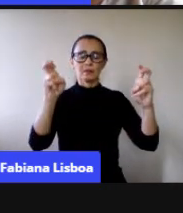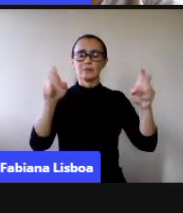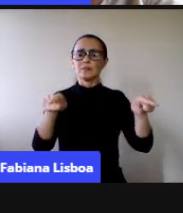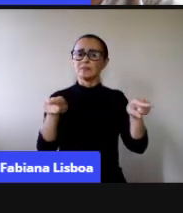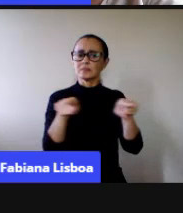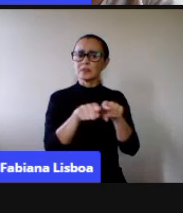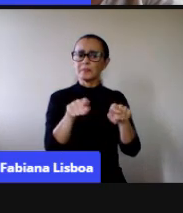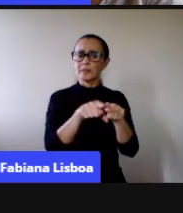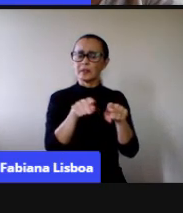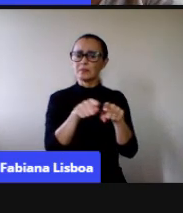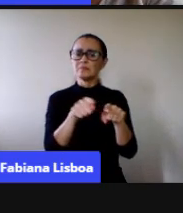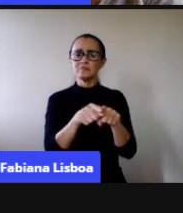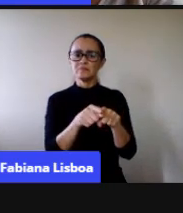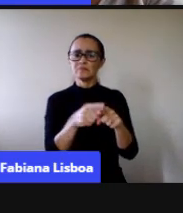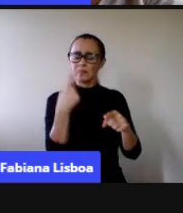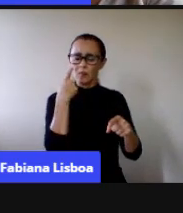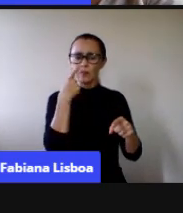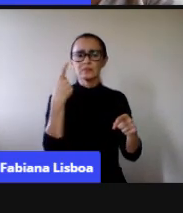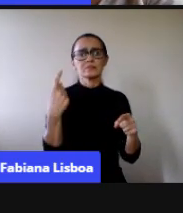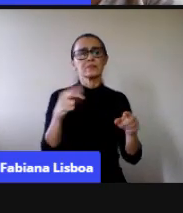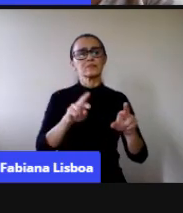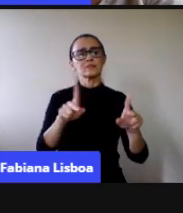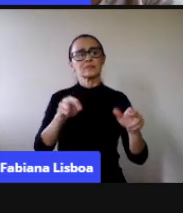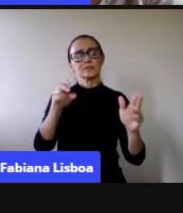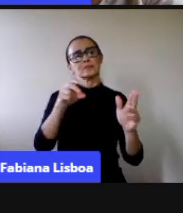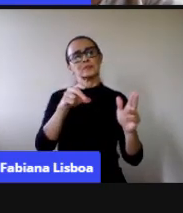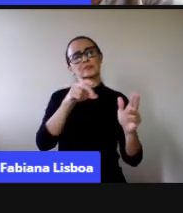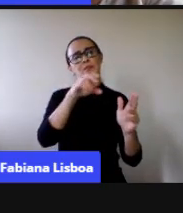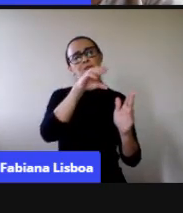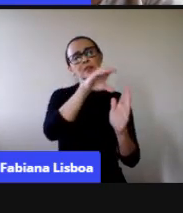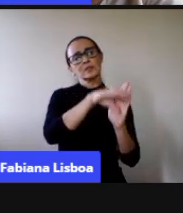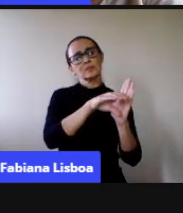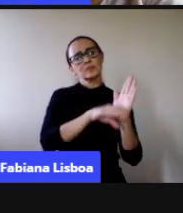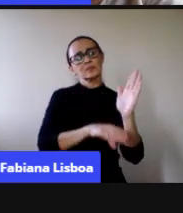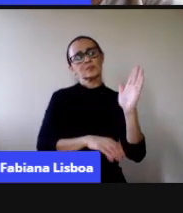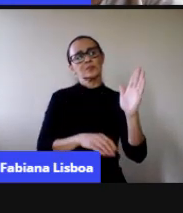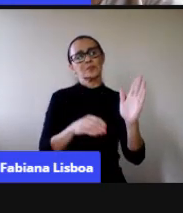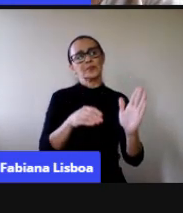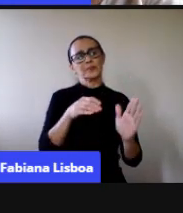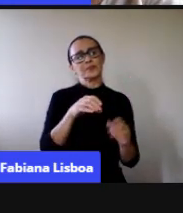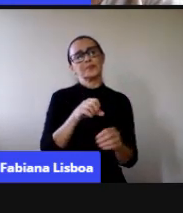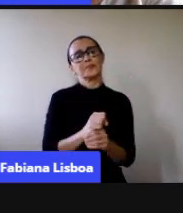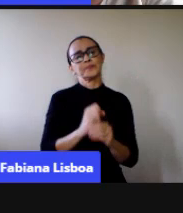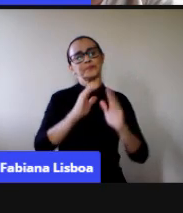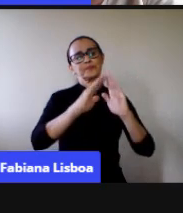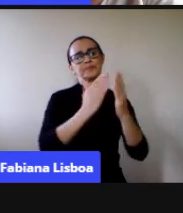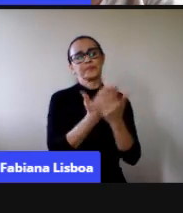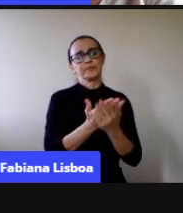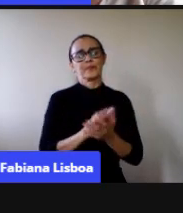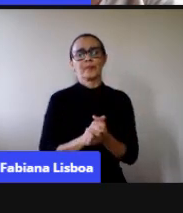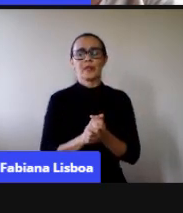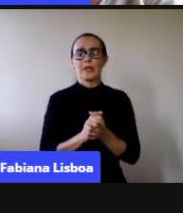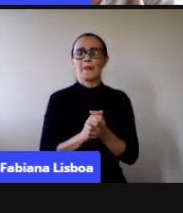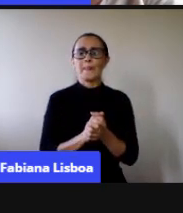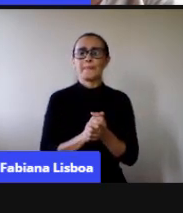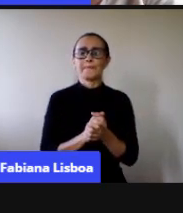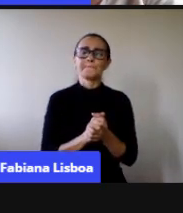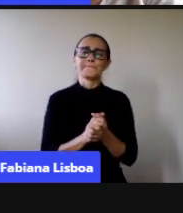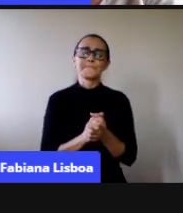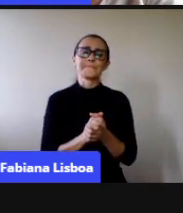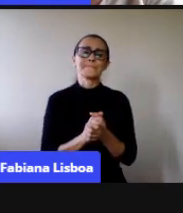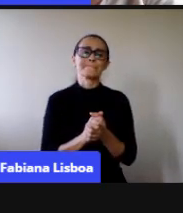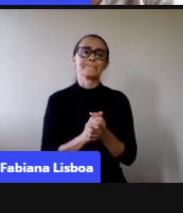diferente no conteúdo escolar. O próximo. Então, após